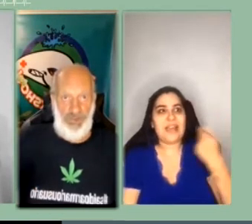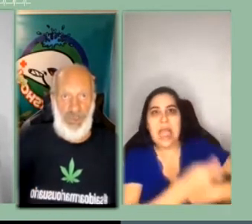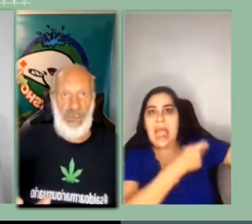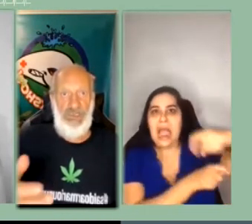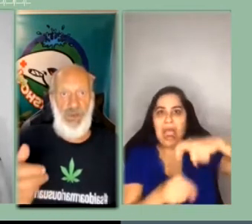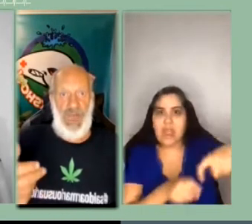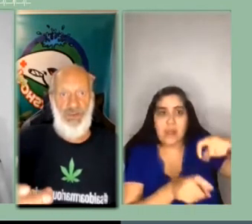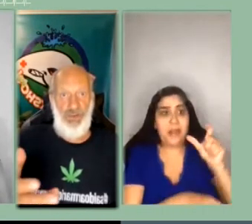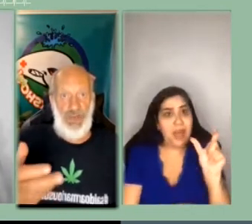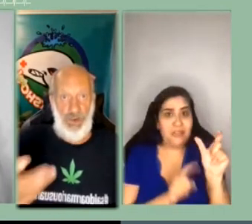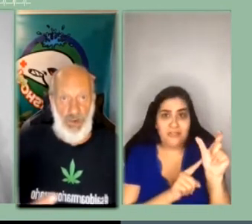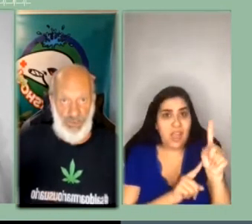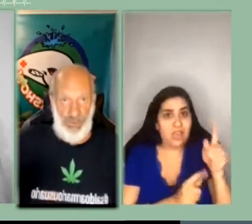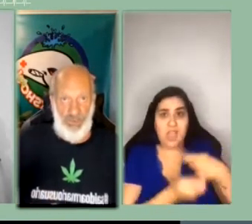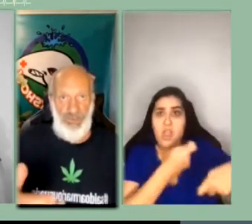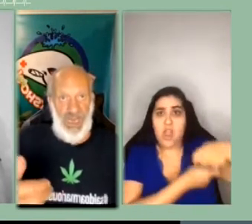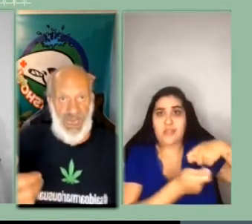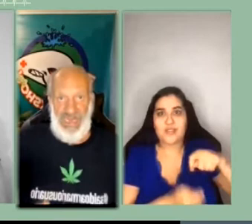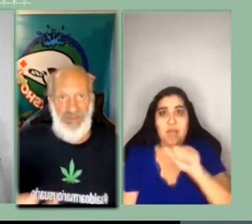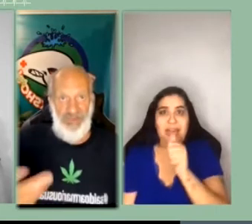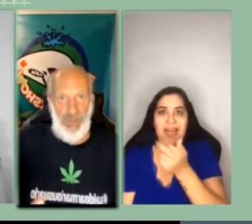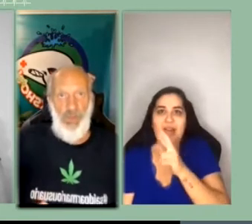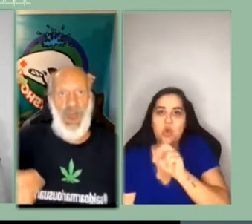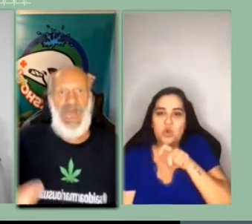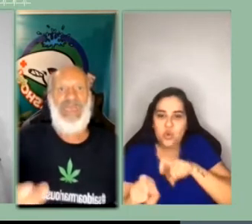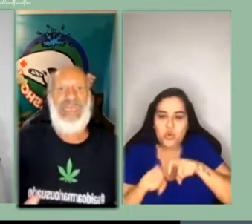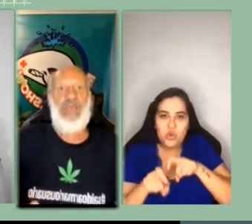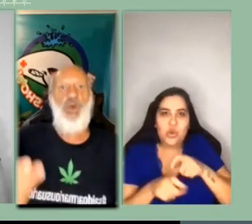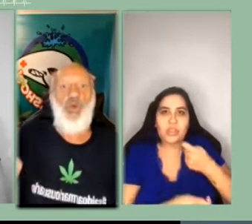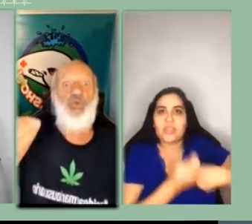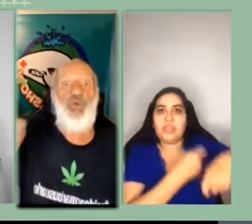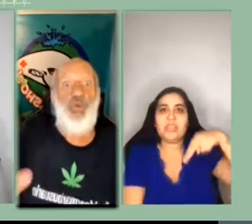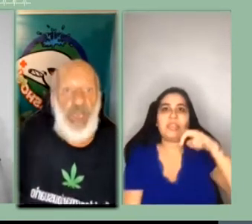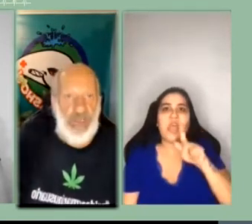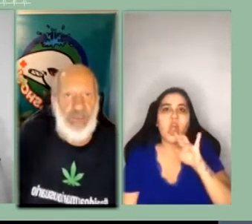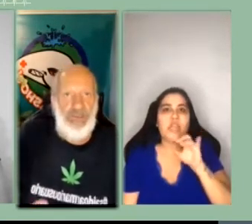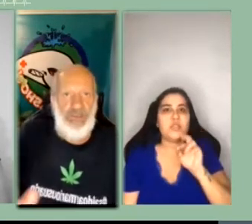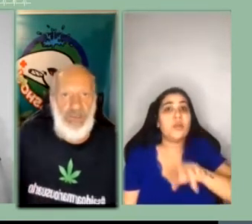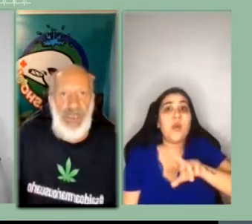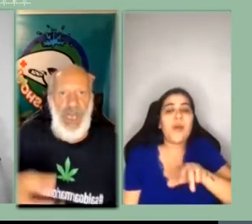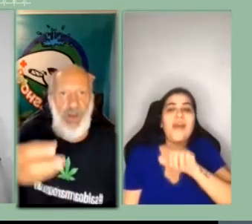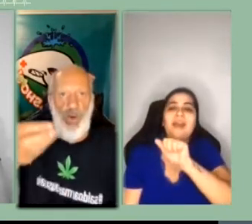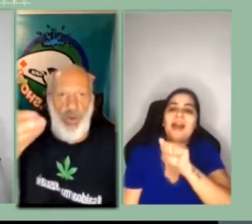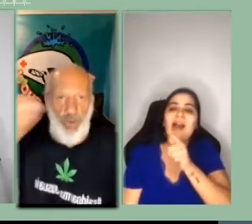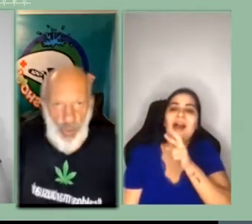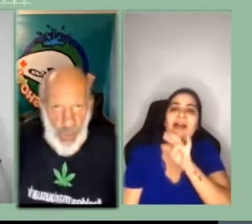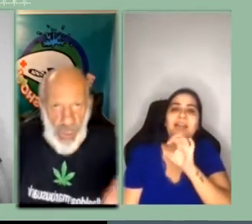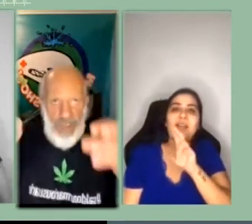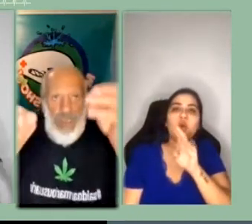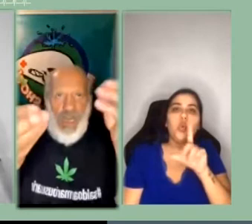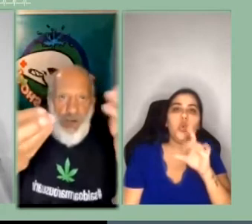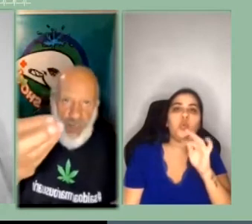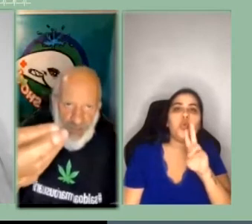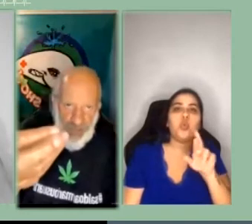negócio. Eles são agronegócio, eles não têm nada a ver com agricultura. É por isso que é muito importante também. Cultura